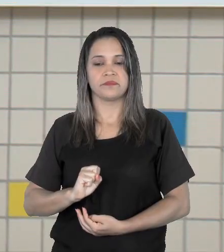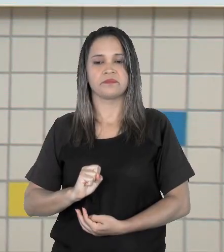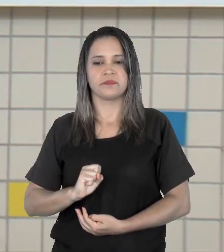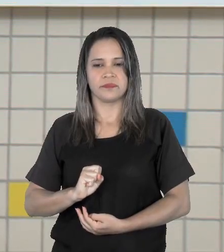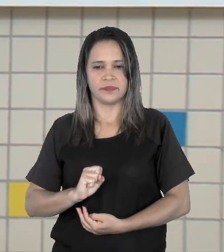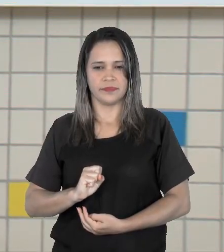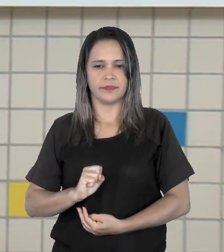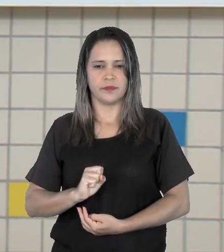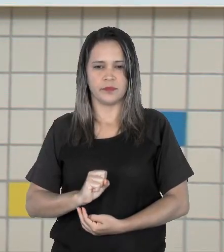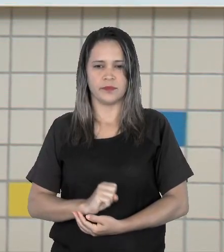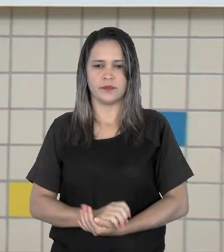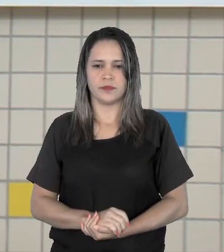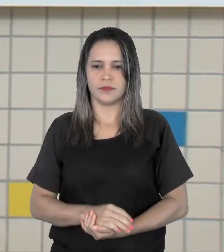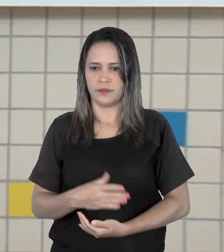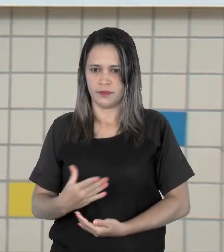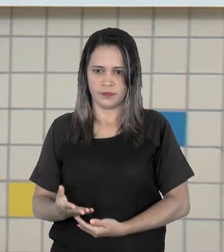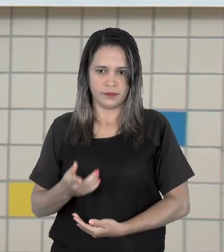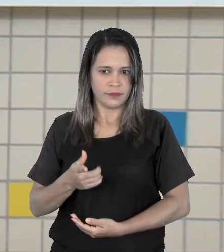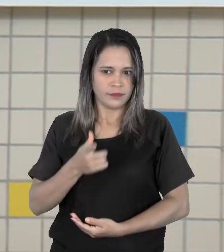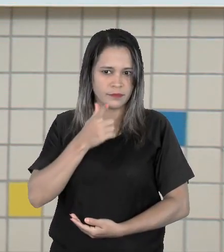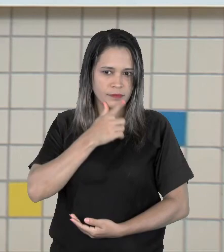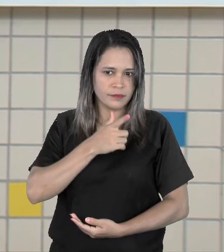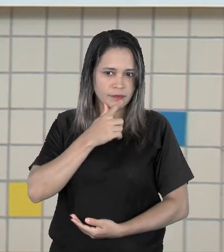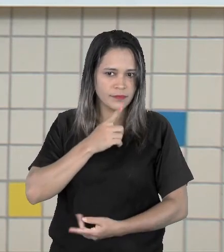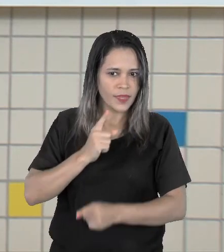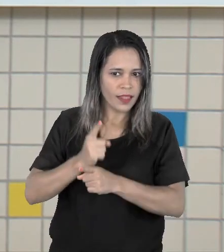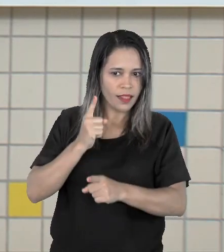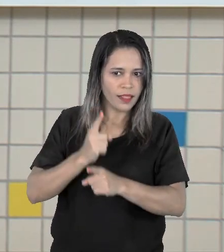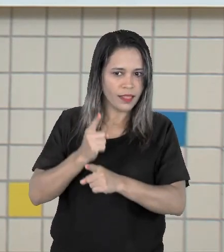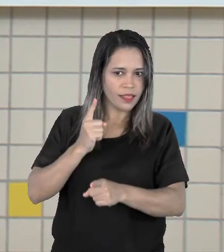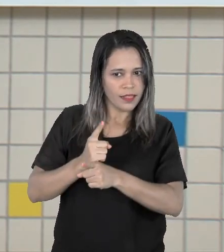58. E aí, vocês estão acertando?